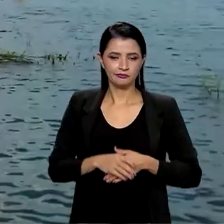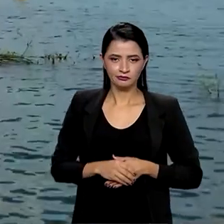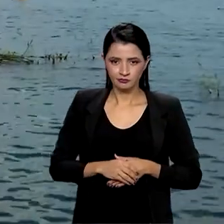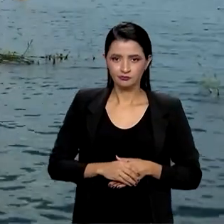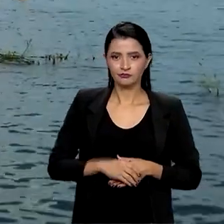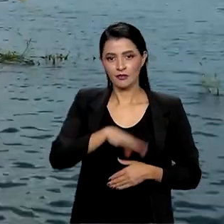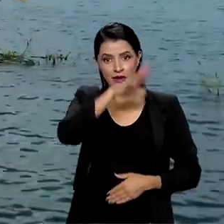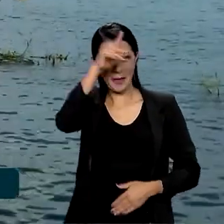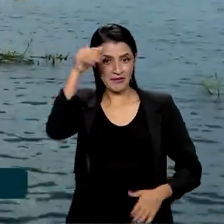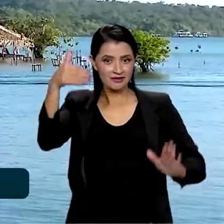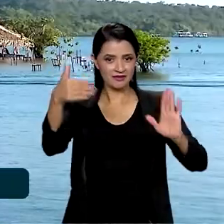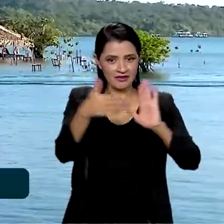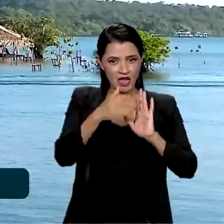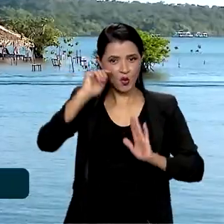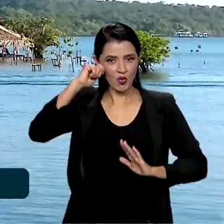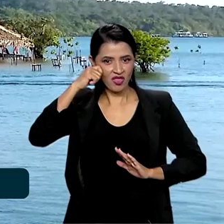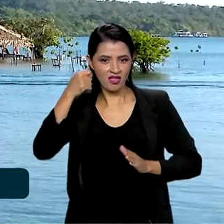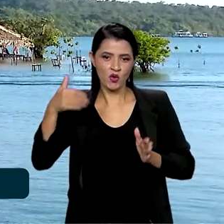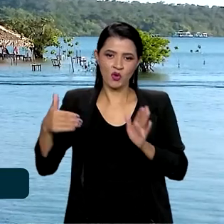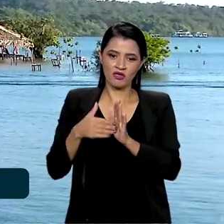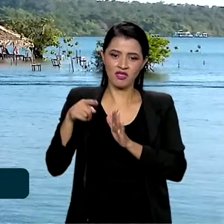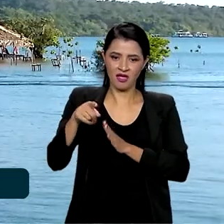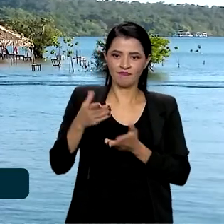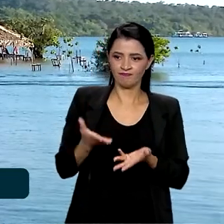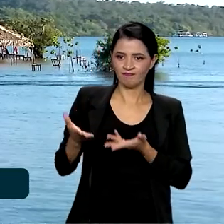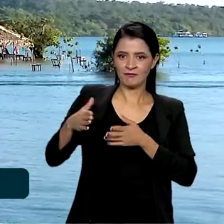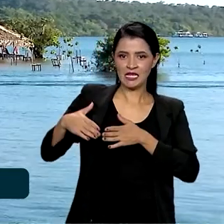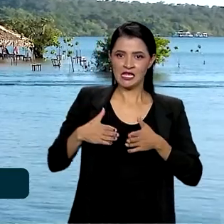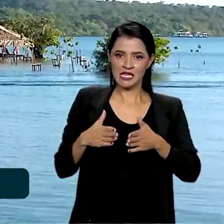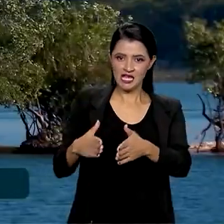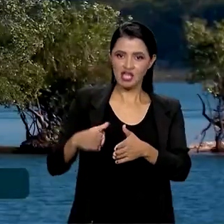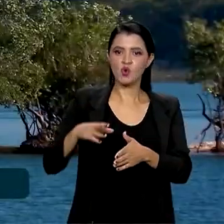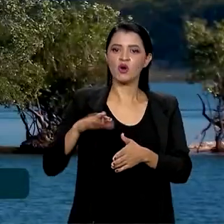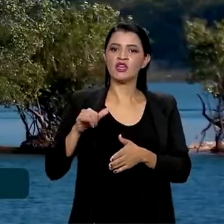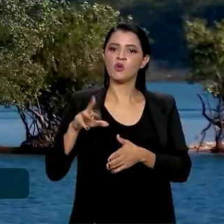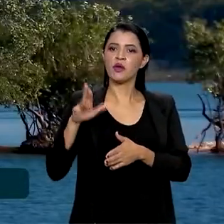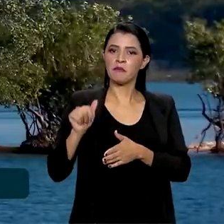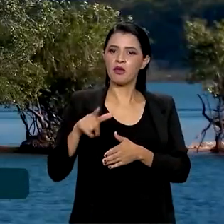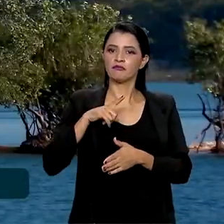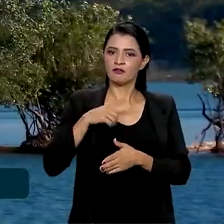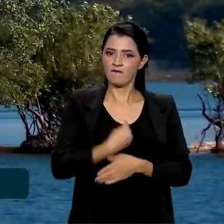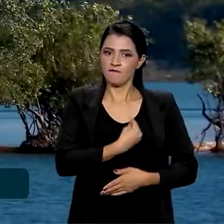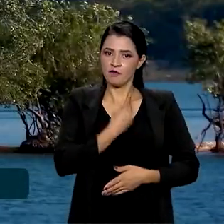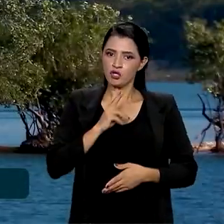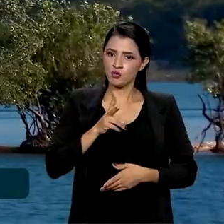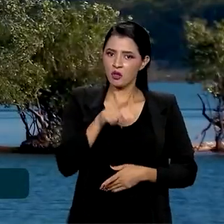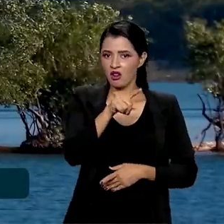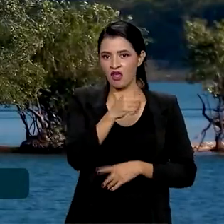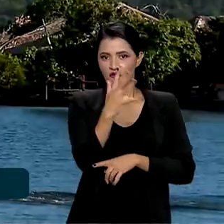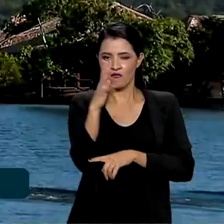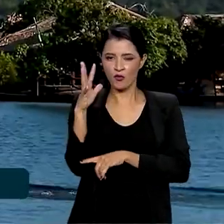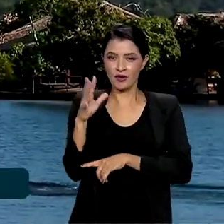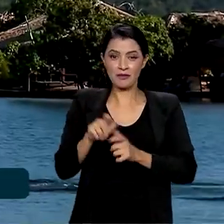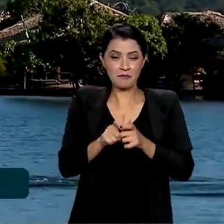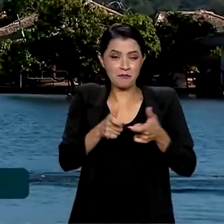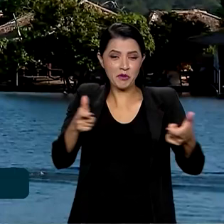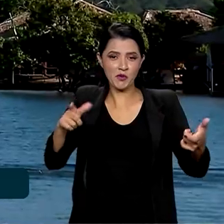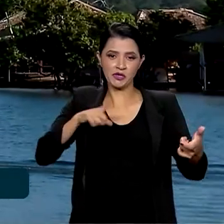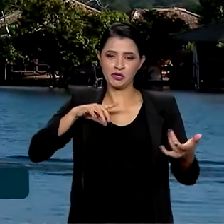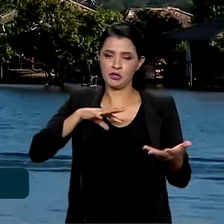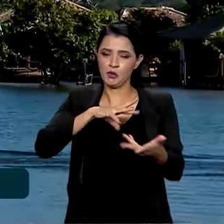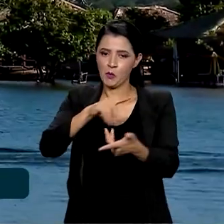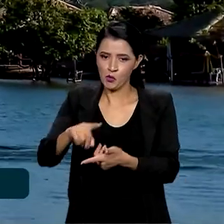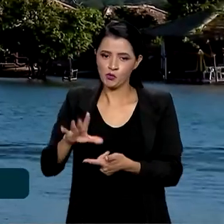ao Negro, do Madeira aos Igarapés, rios que sustentam a vida na maior floresta tropical do mundo e desenham